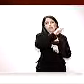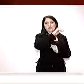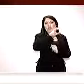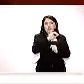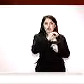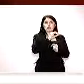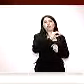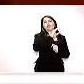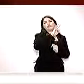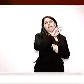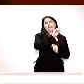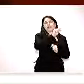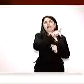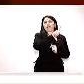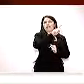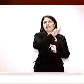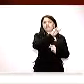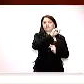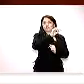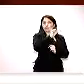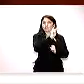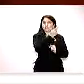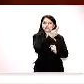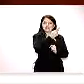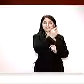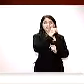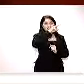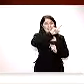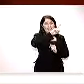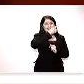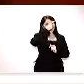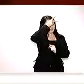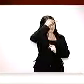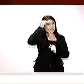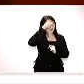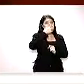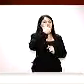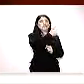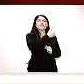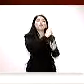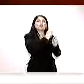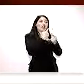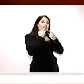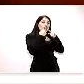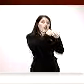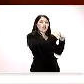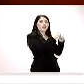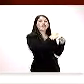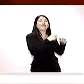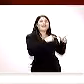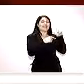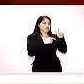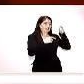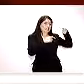Matsubara ex-prefeito contra a sentença que julgou irregular prestação de contas e recursos repassados